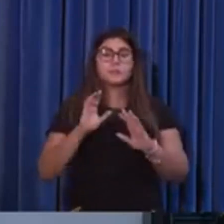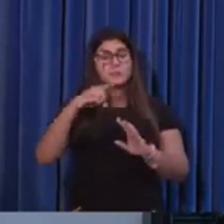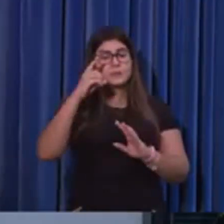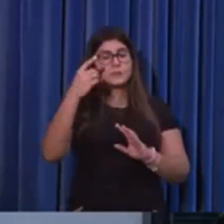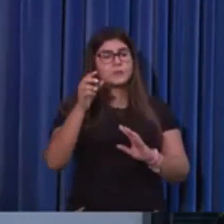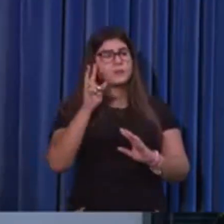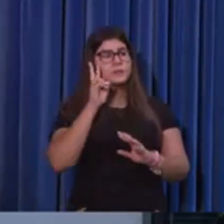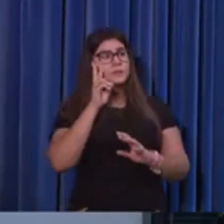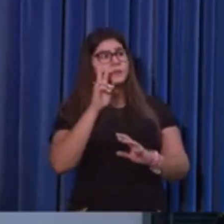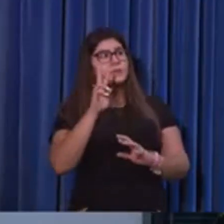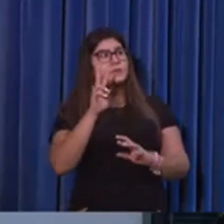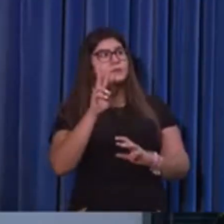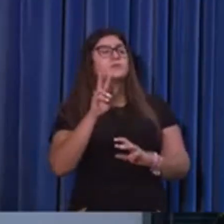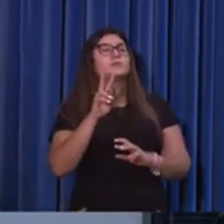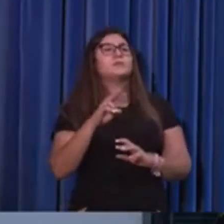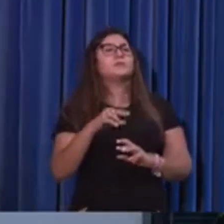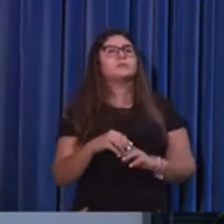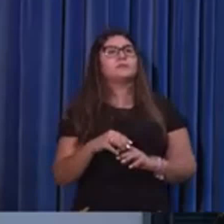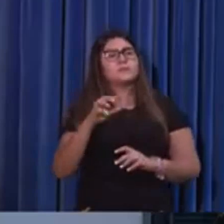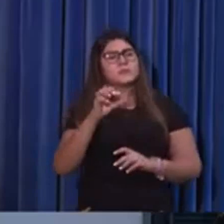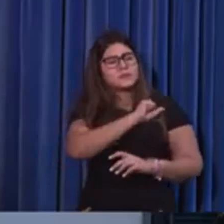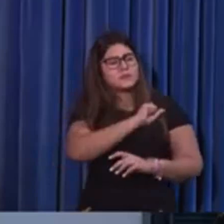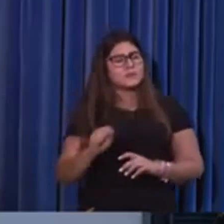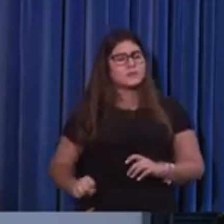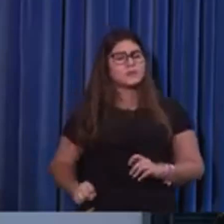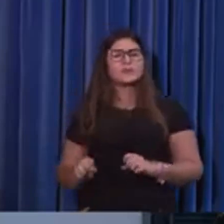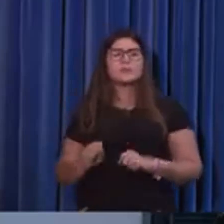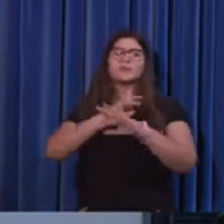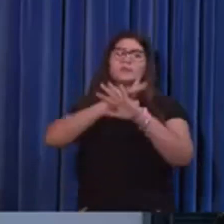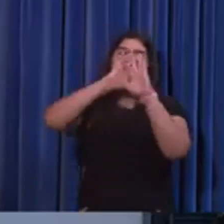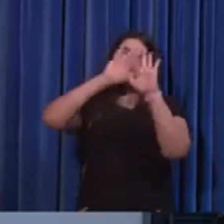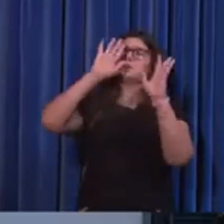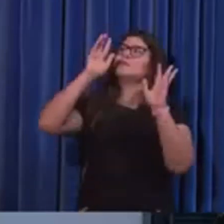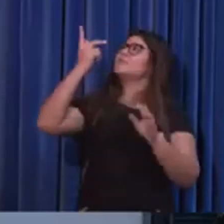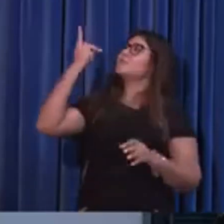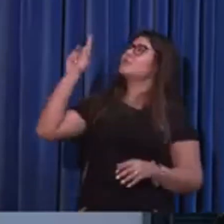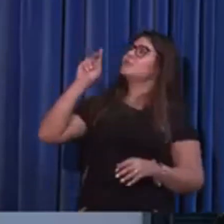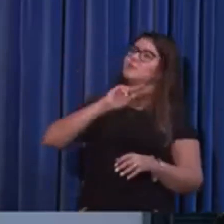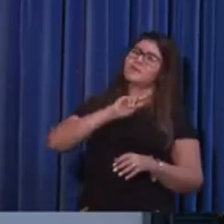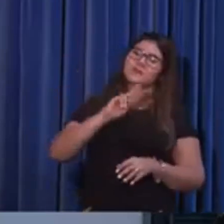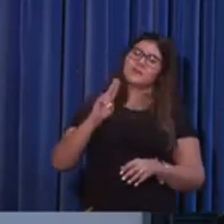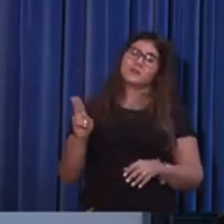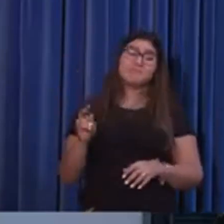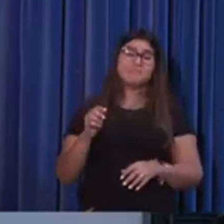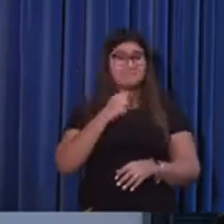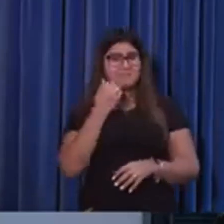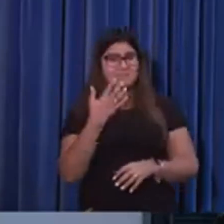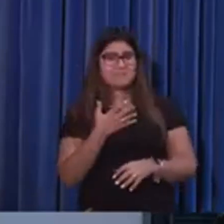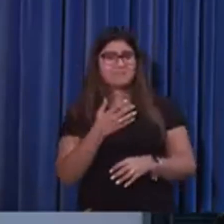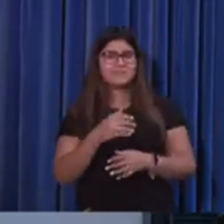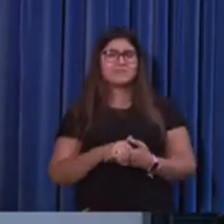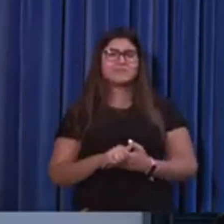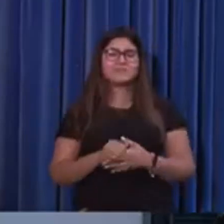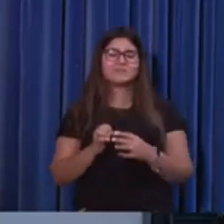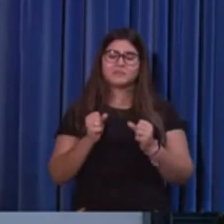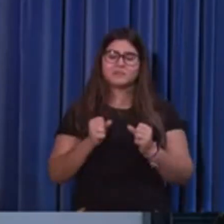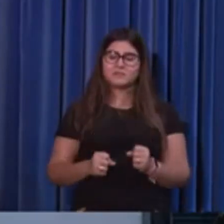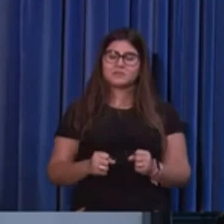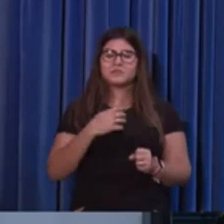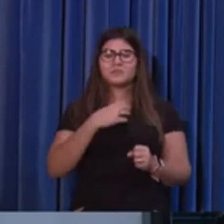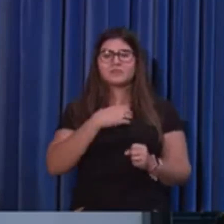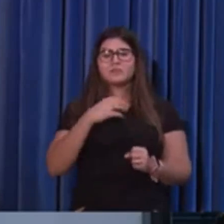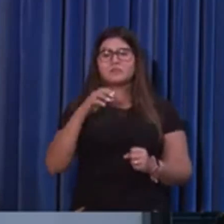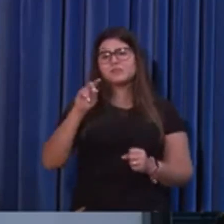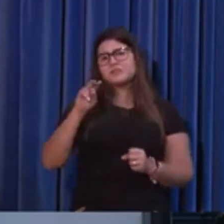vemos o que passou e dizermos: Senhor, glória ao Teu nome. Que bom quando nós podemos ser como aqueles nossos irmãos